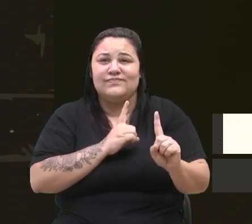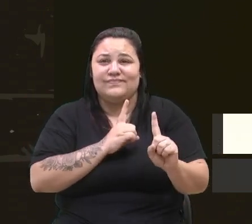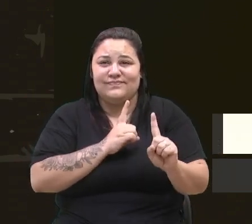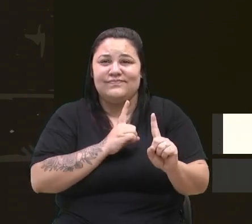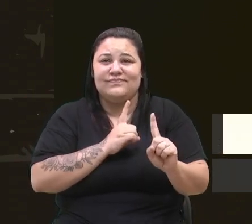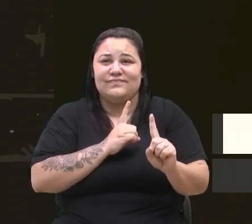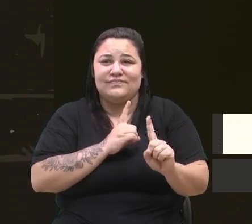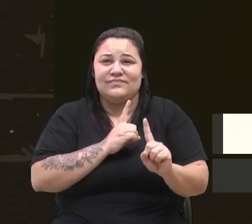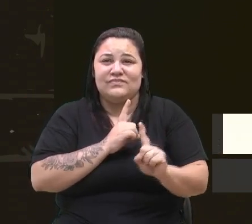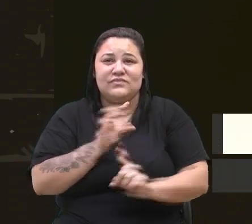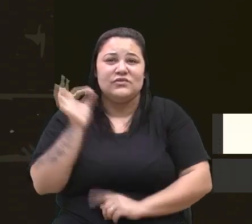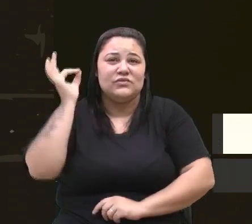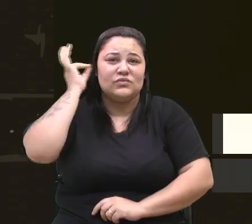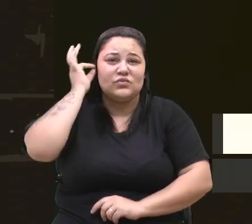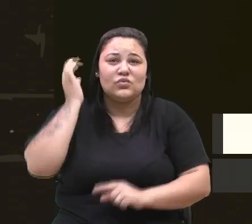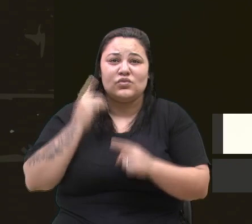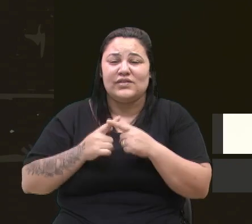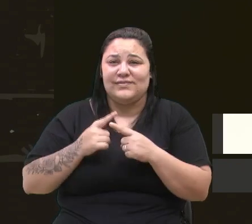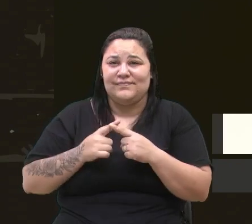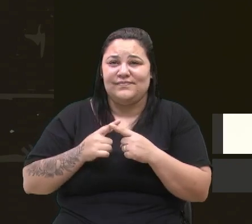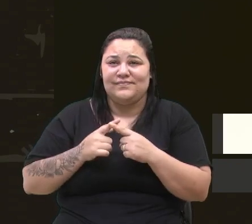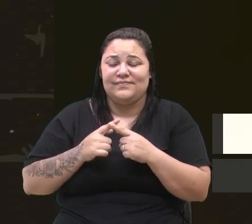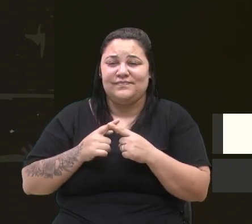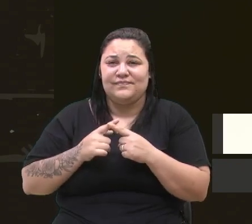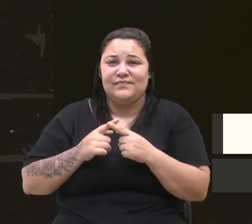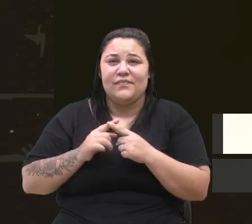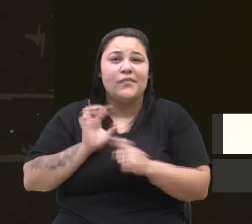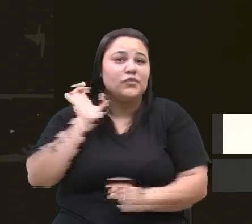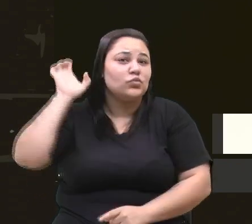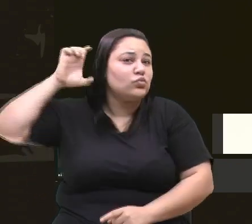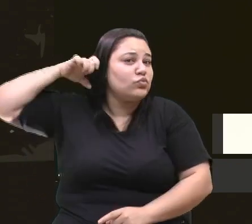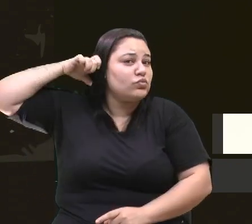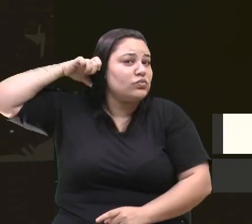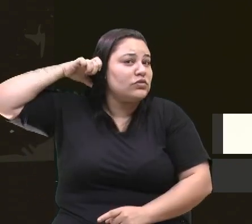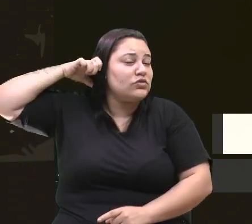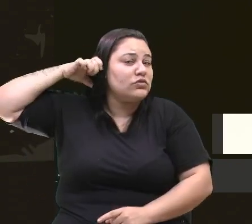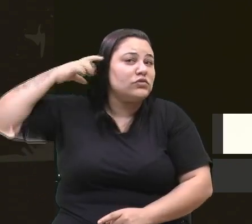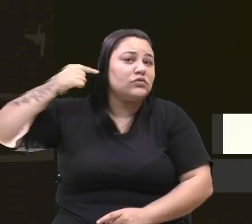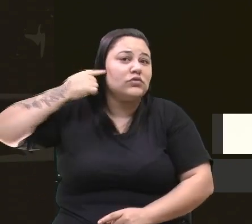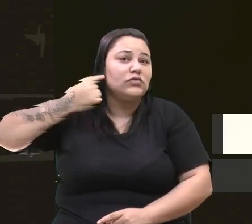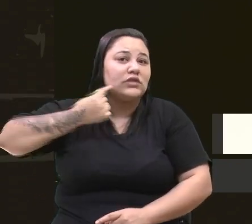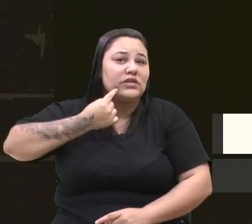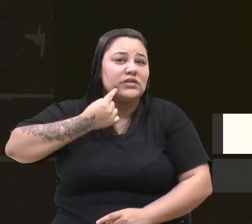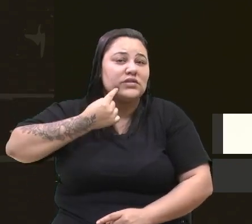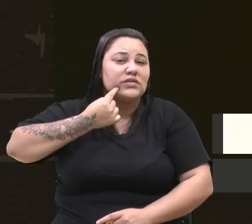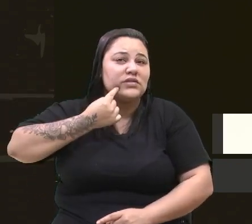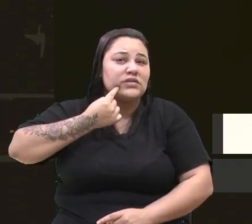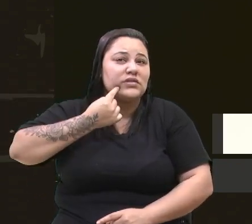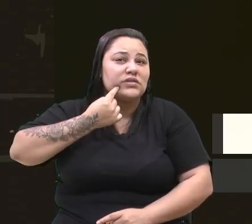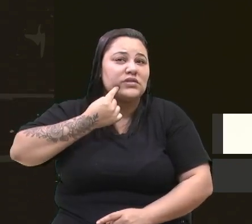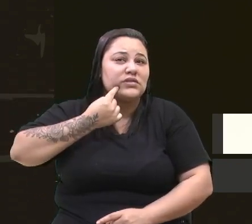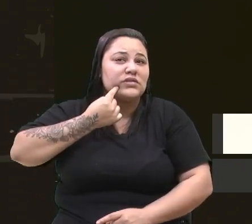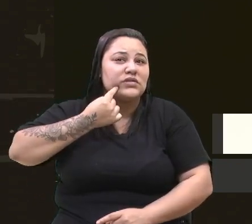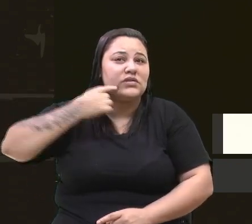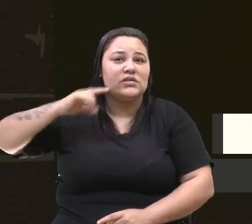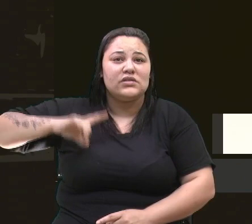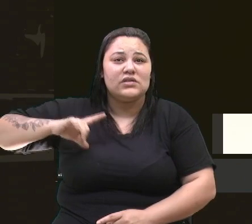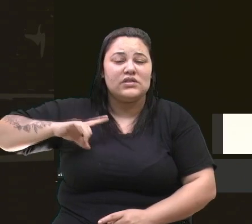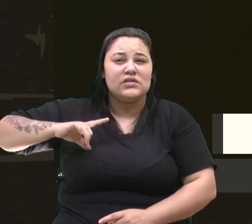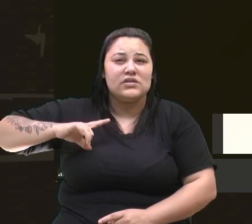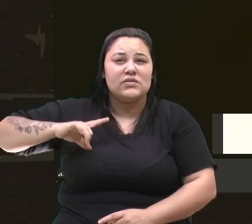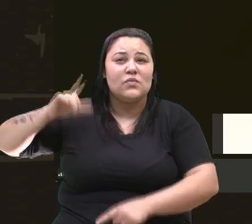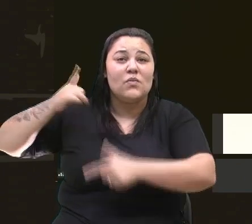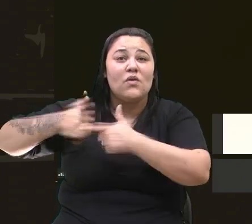o aparelho de surdez, para ser colocado em um dos lados, existe o problema de